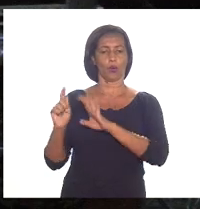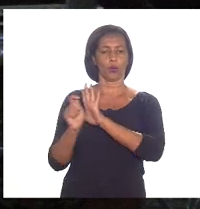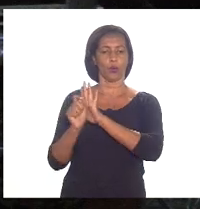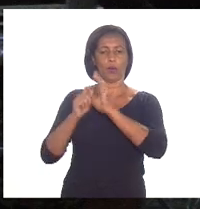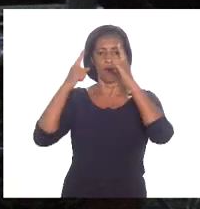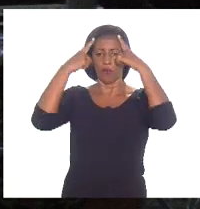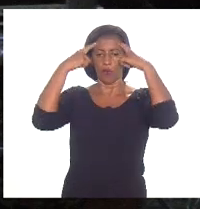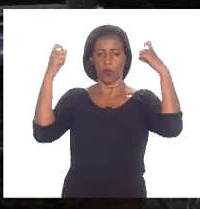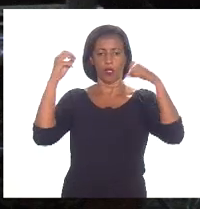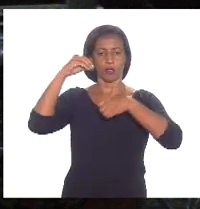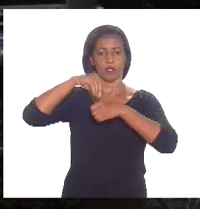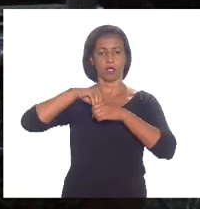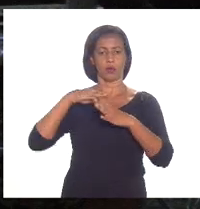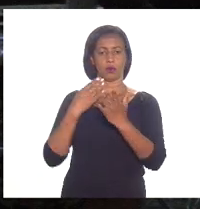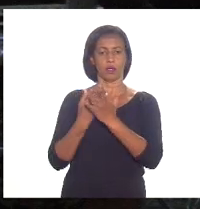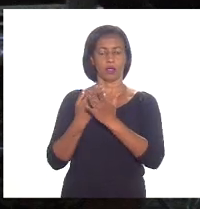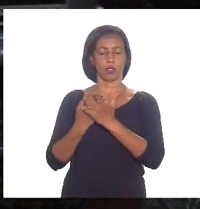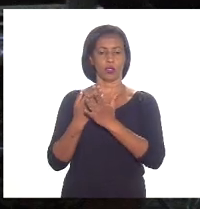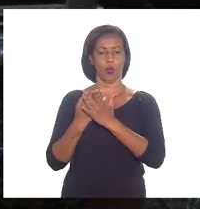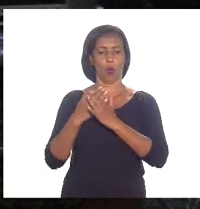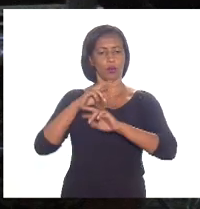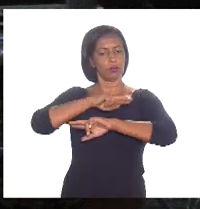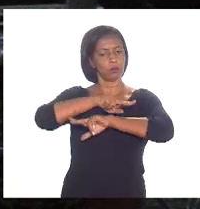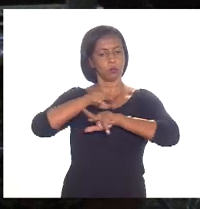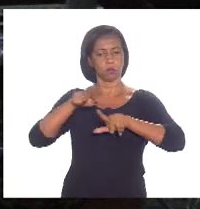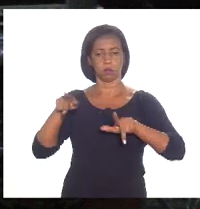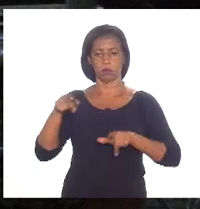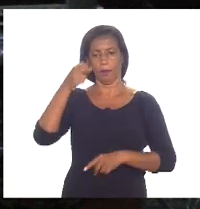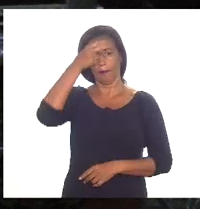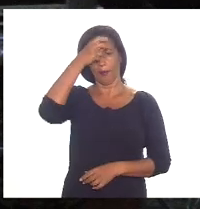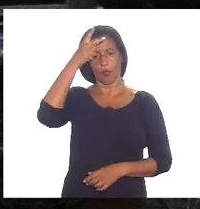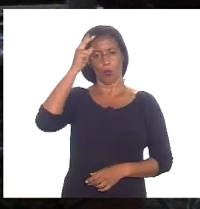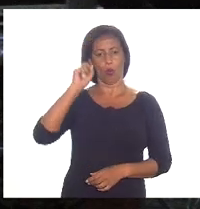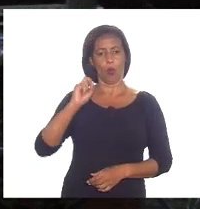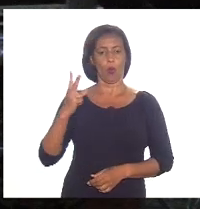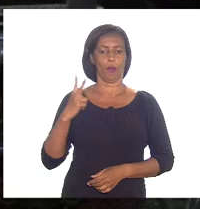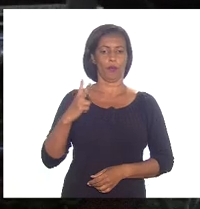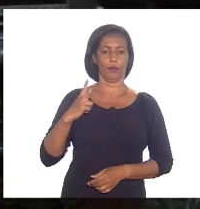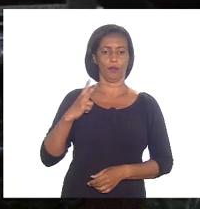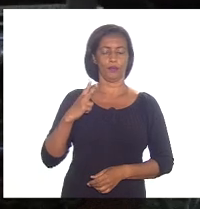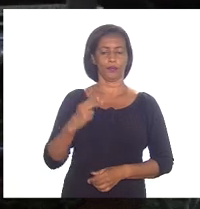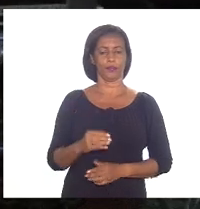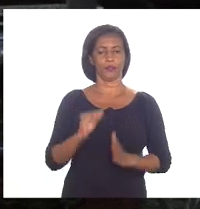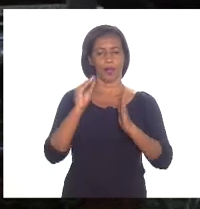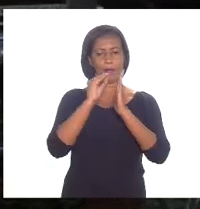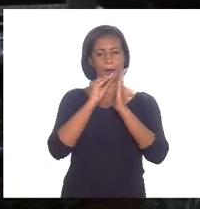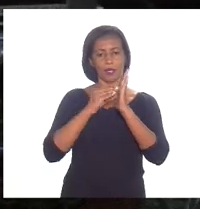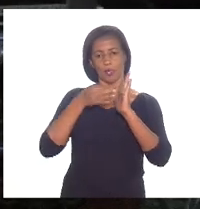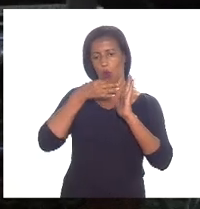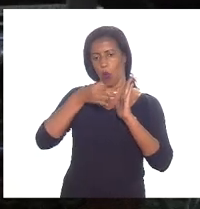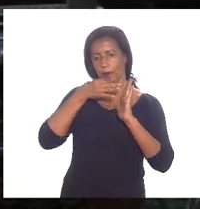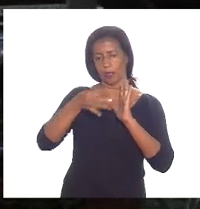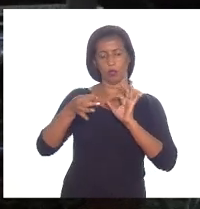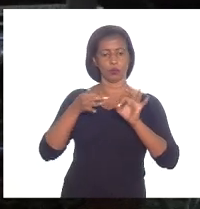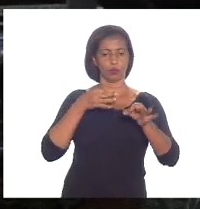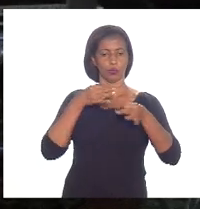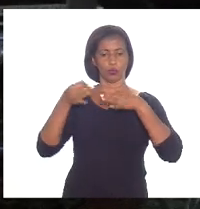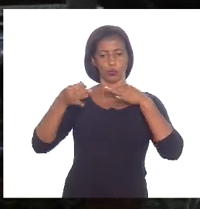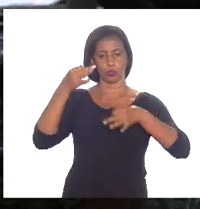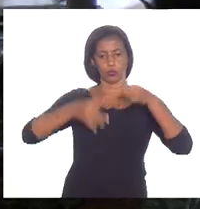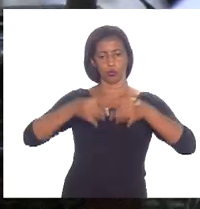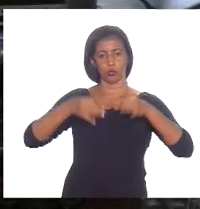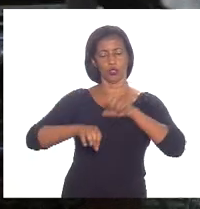violências nas escolas públicas e privadas em todo o Estado do Rio de Janeiro. Pendendo de pareceres das comissões de Constituição e Justiça,